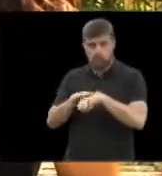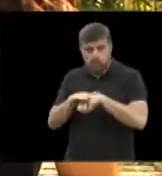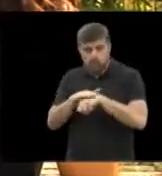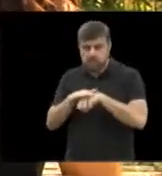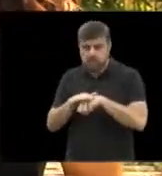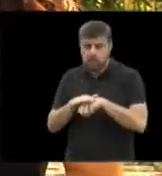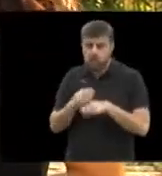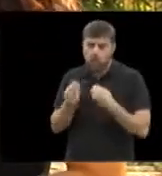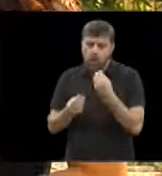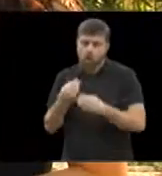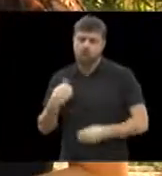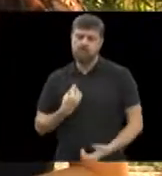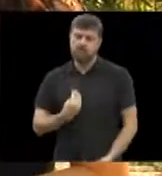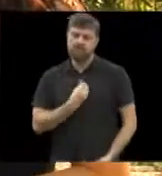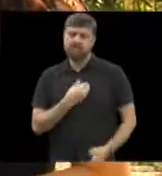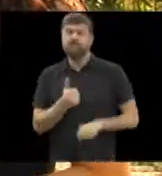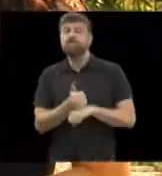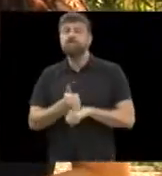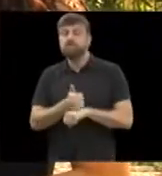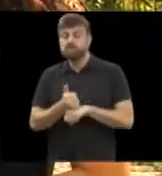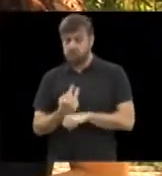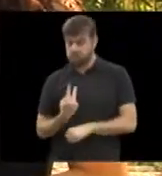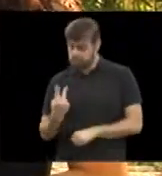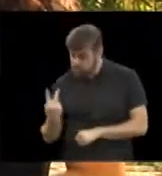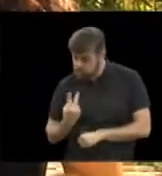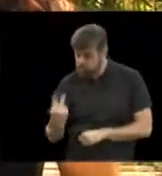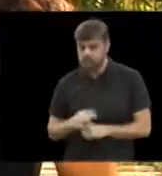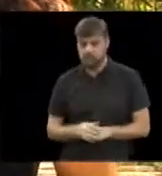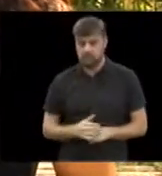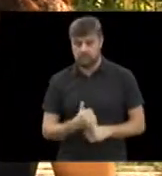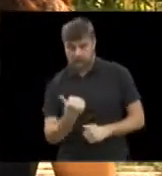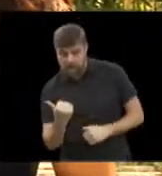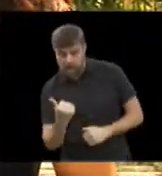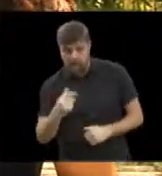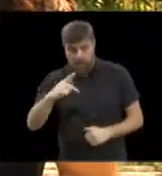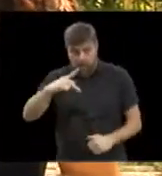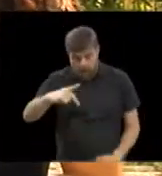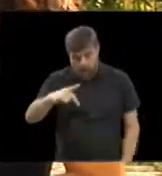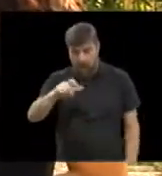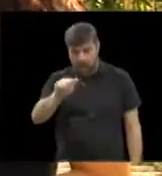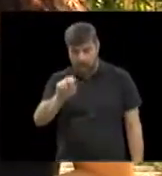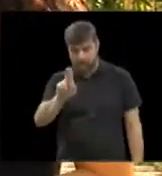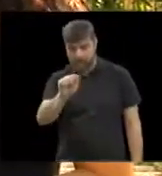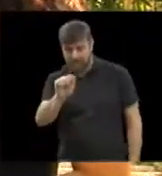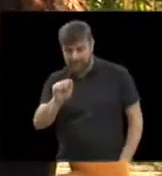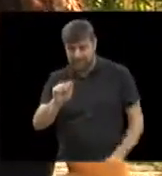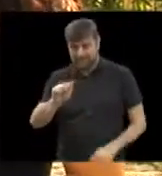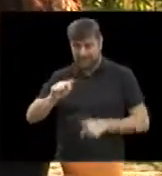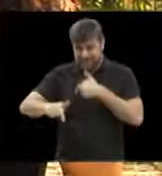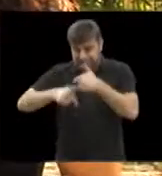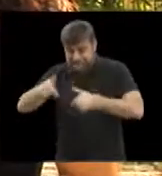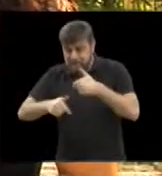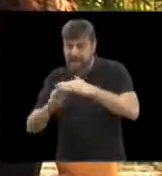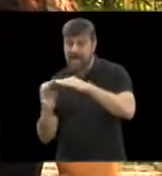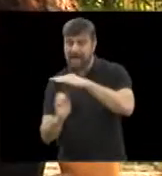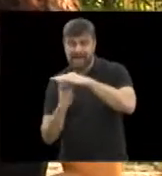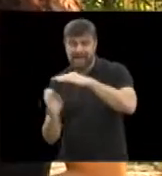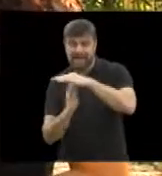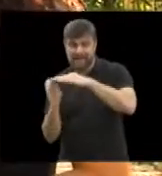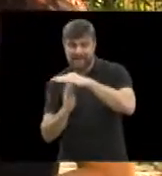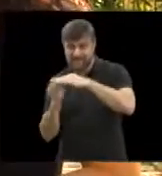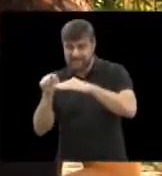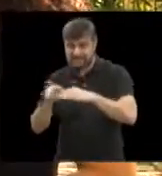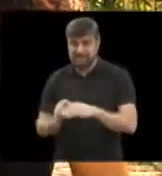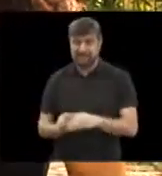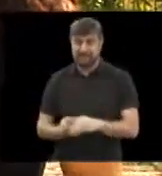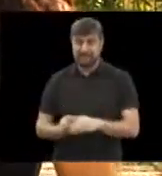relação à nossa vida profissional. Então, a Paula, ela trabalhava numa empresa onde ela trabalhava